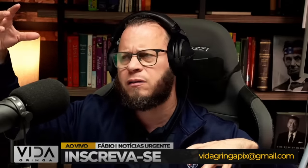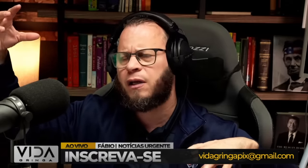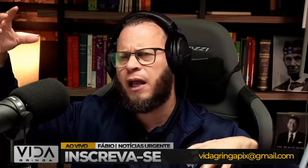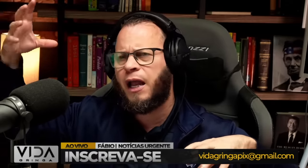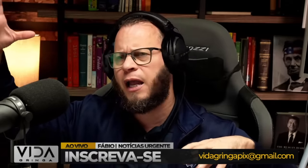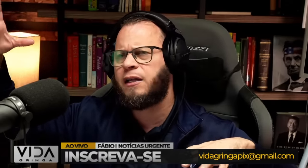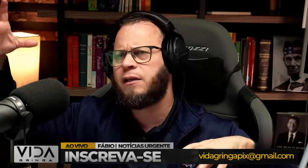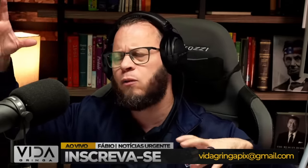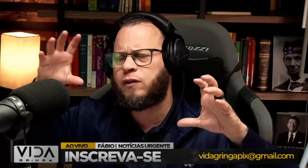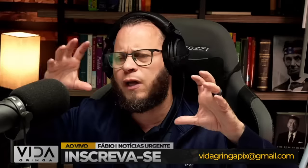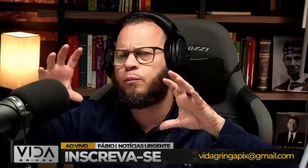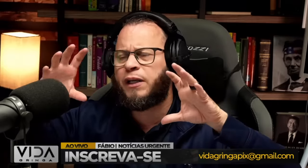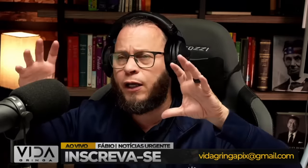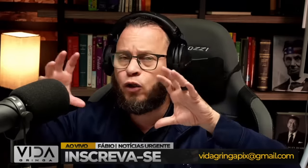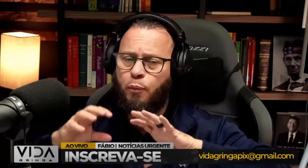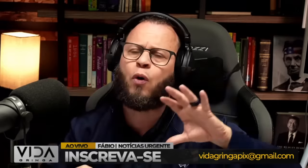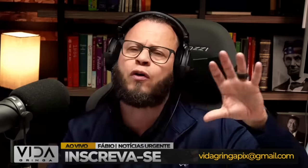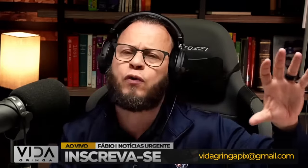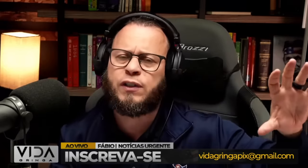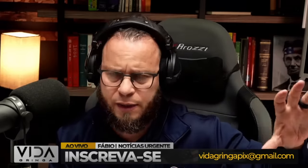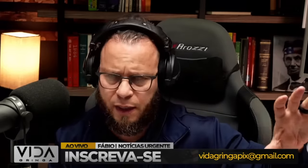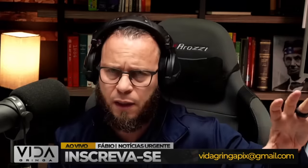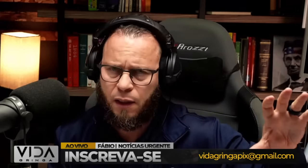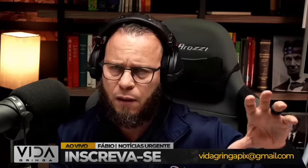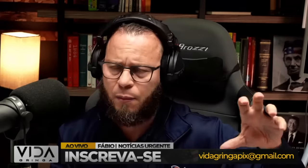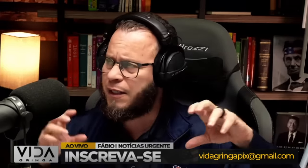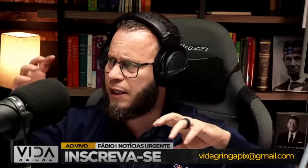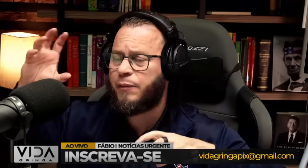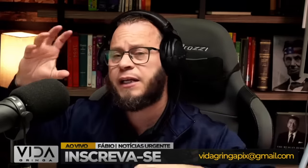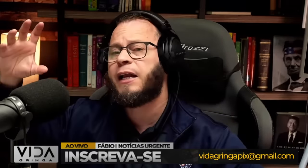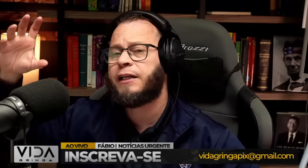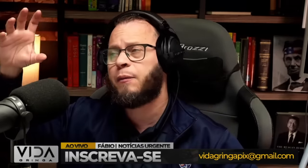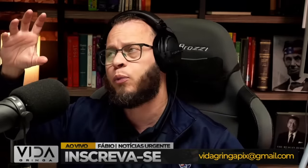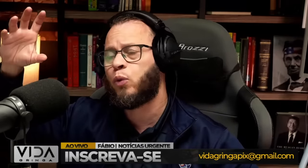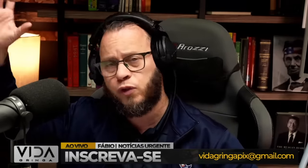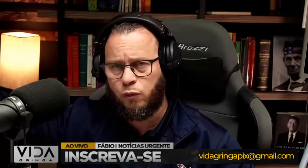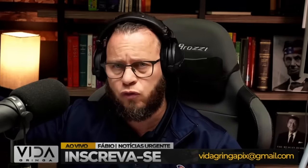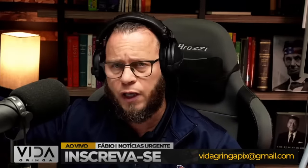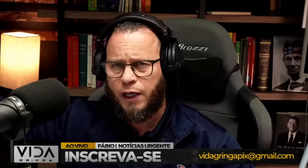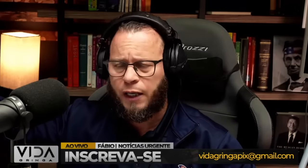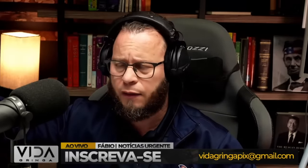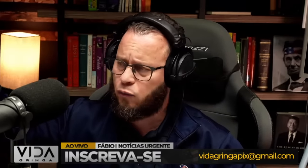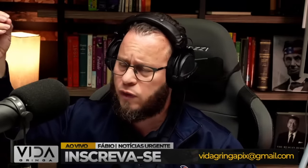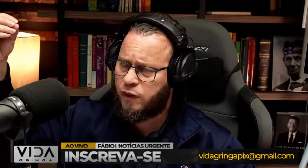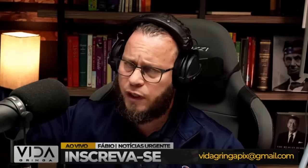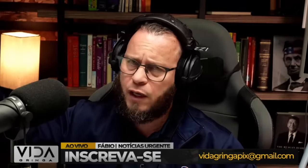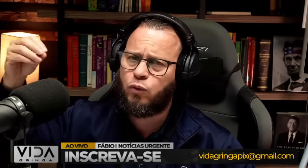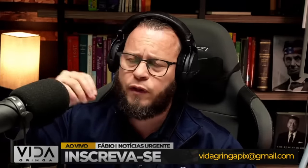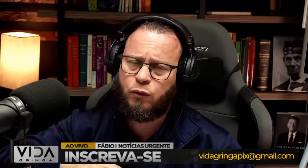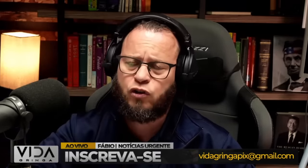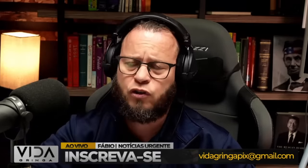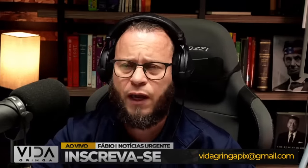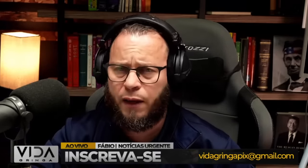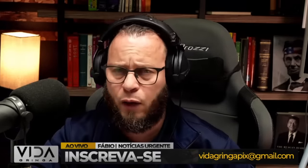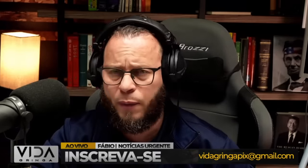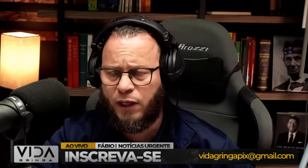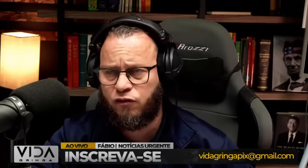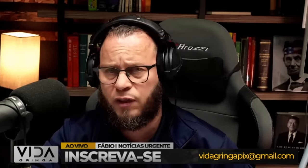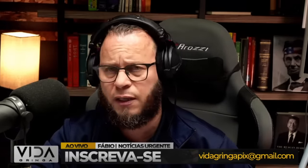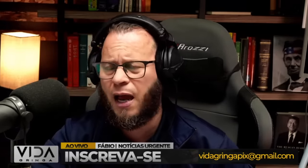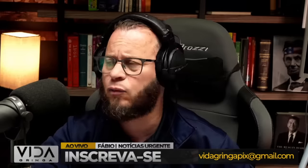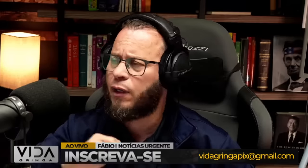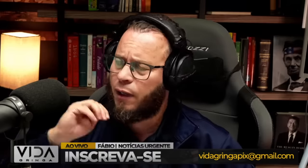Mas ele não está brigando por você, mas ele brigaria por os seus. Então, se o dedo tiver